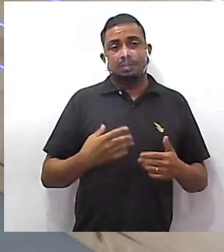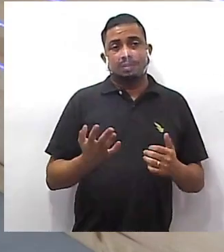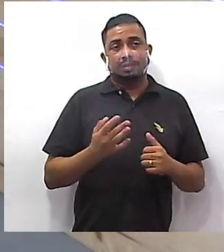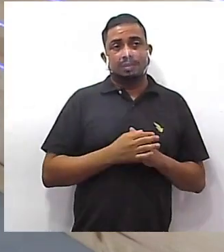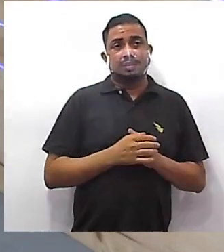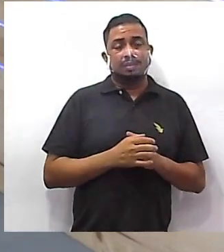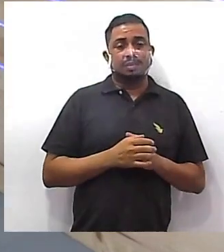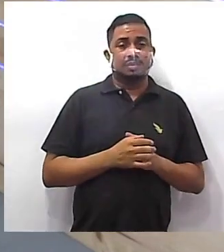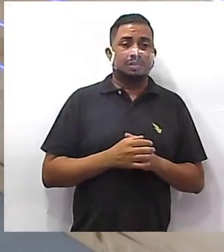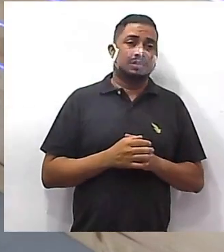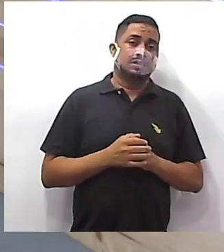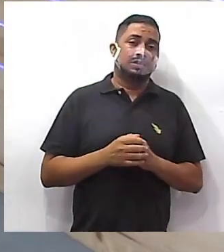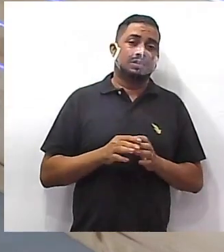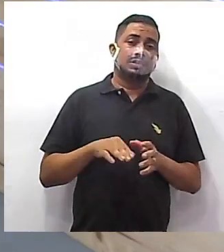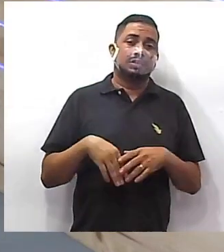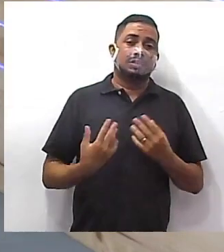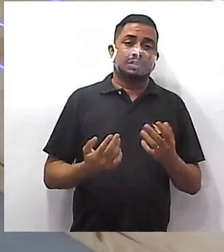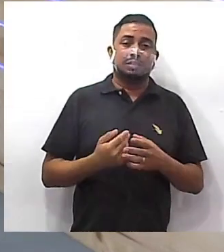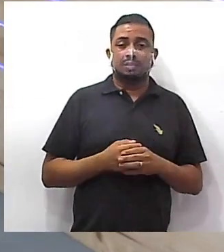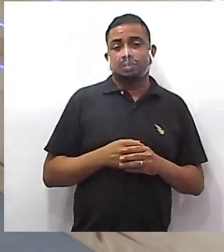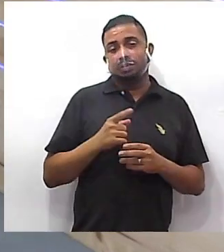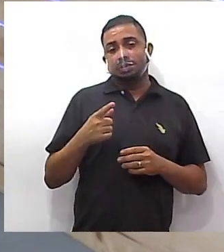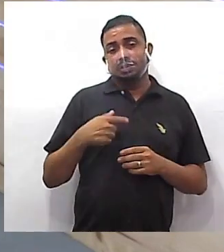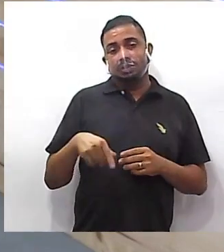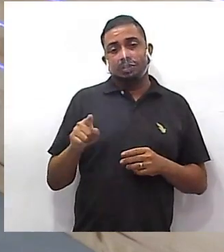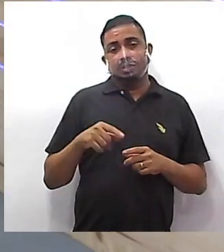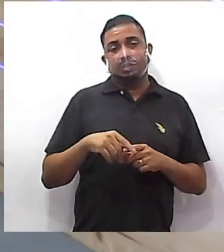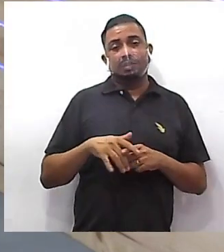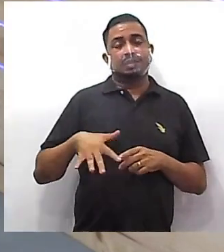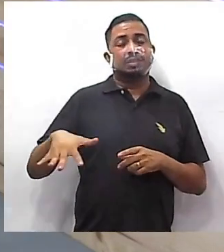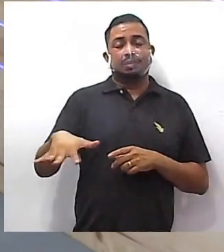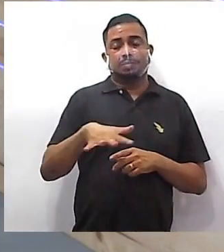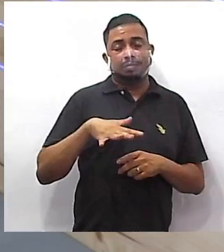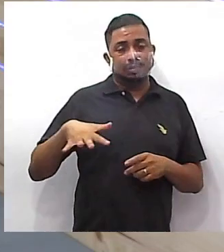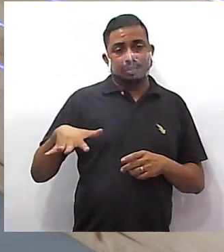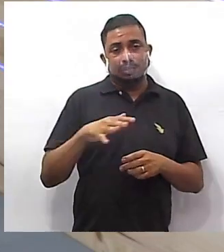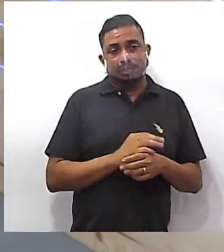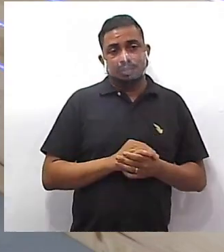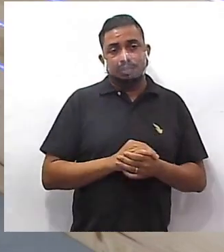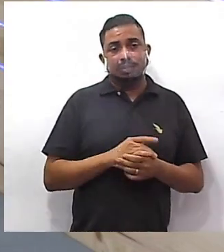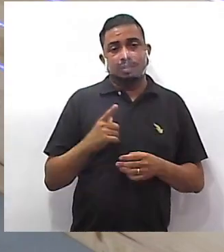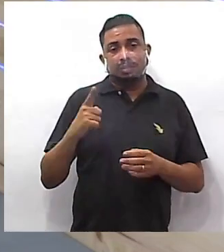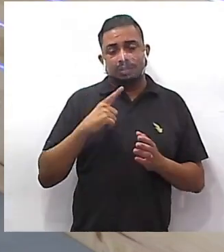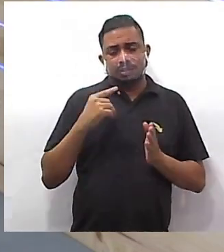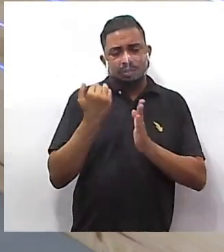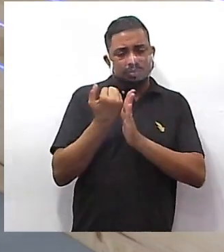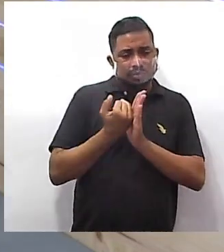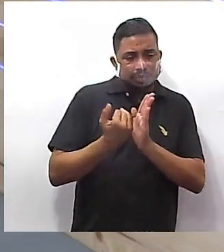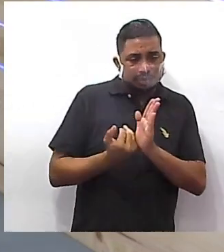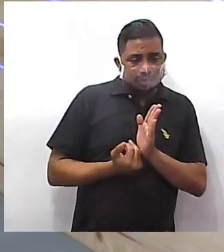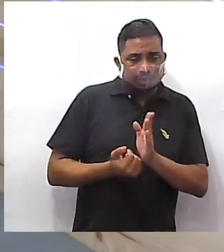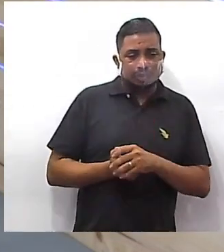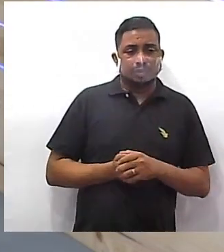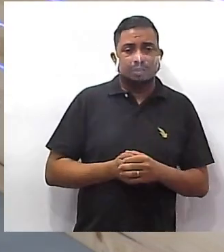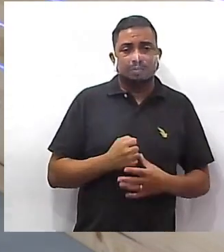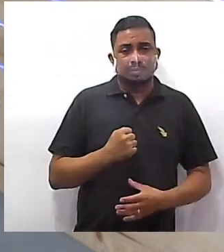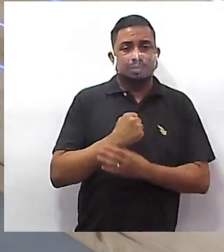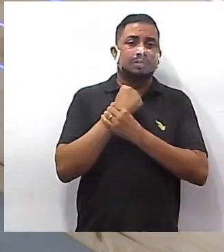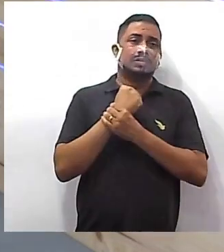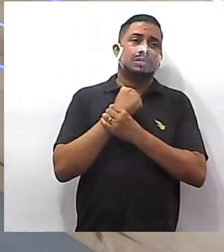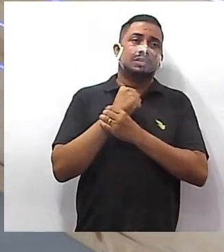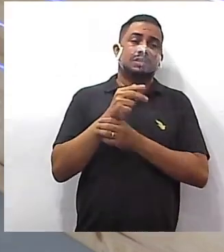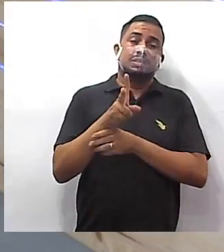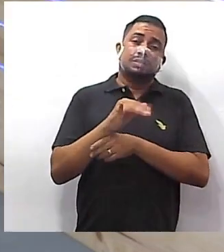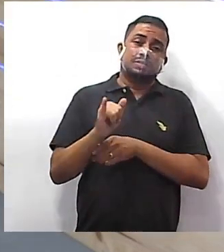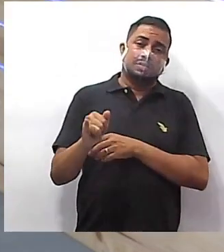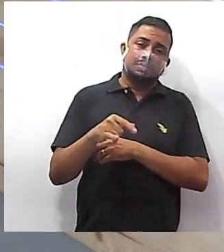sua contaminação. E dali você sai daquele ambiente sem tomar as medidas, precauções, né, preventivas, e vai